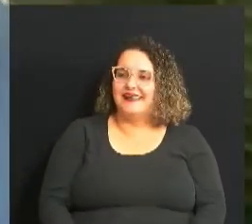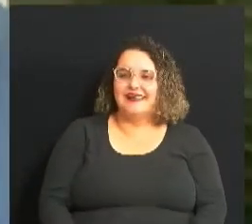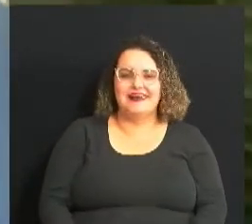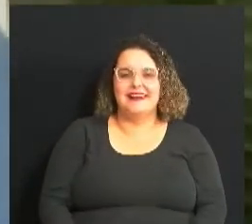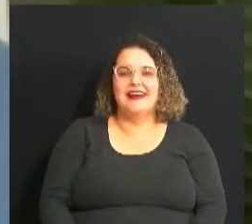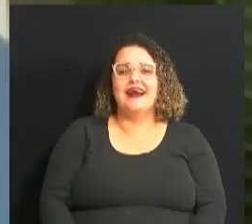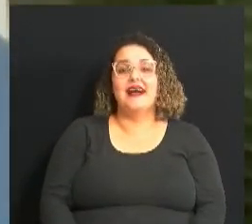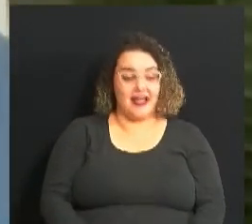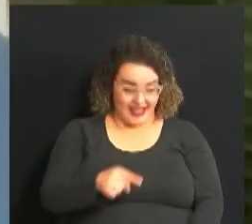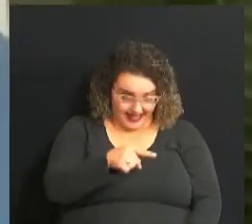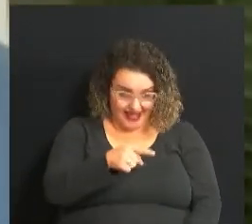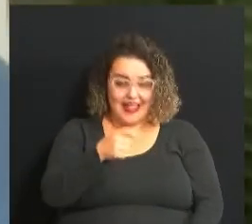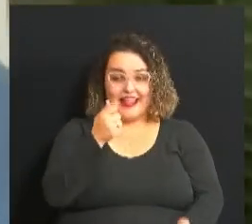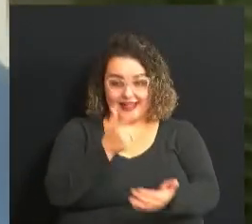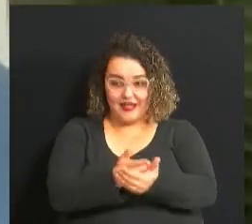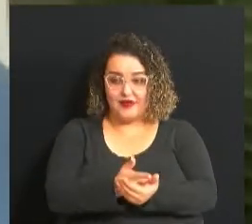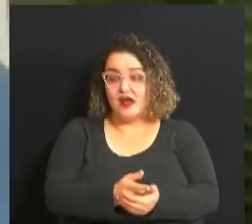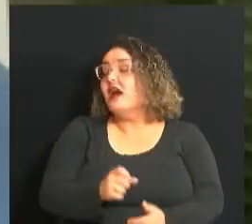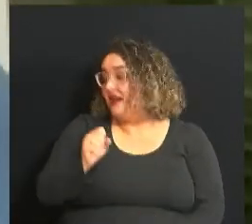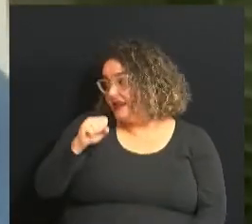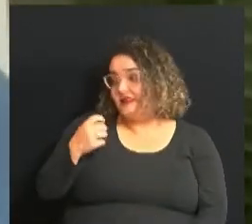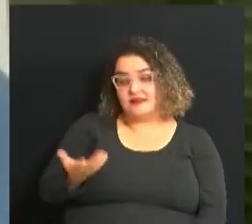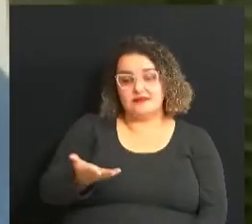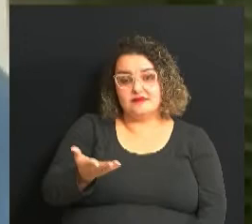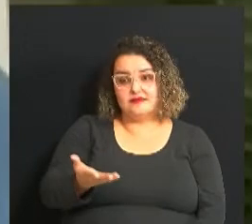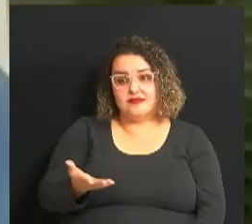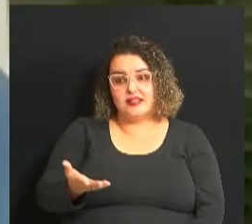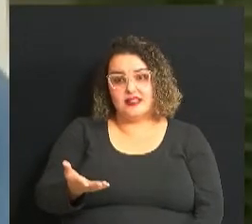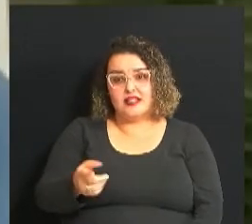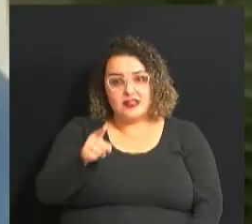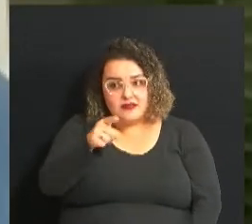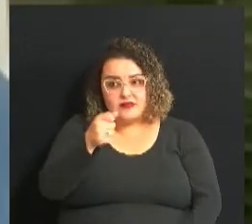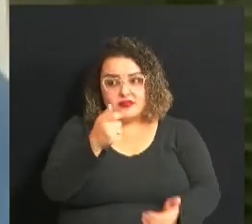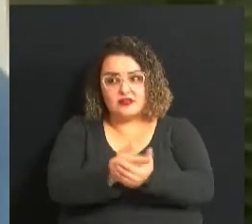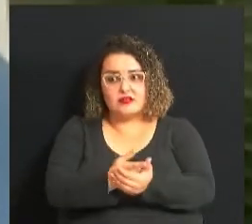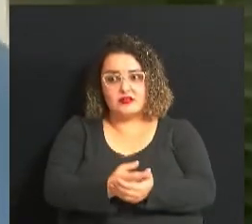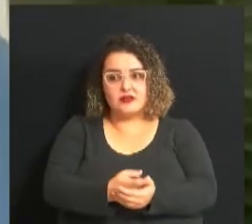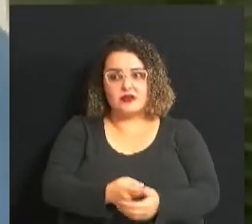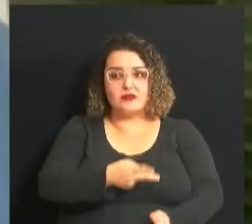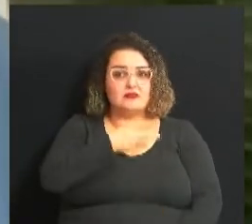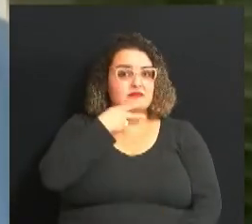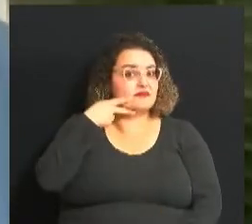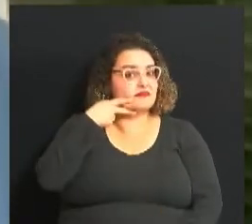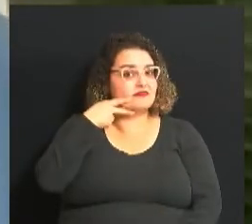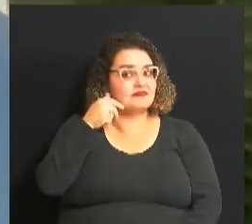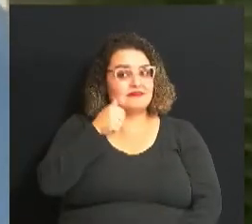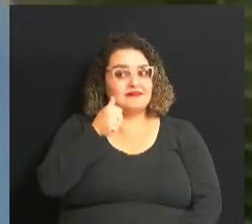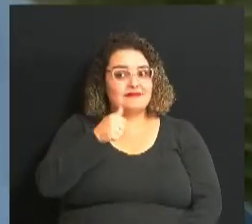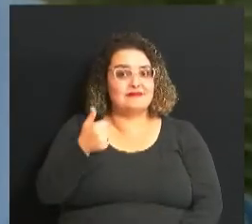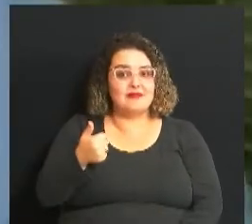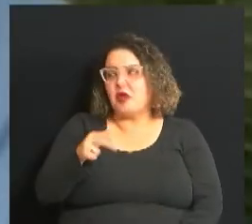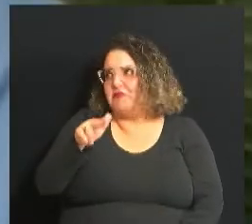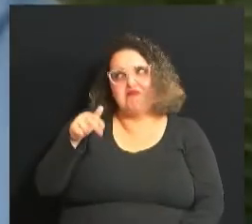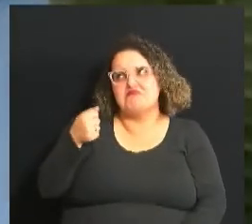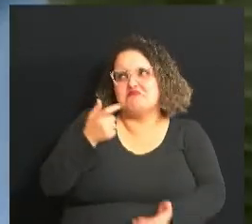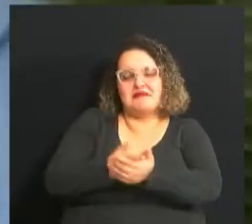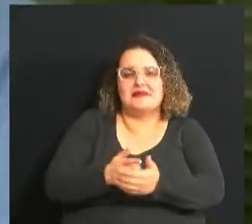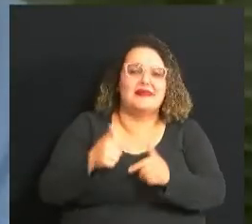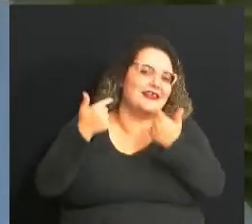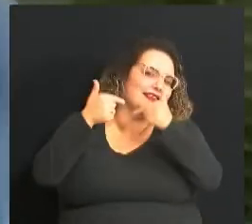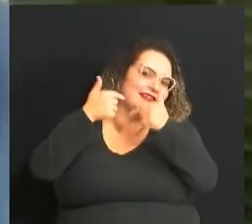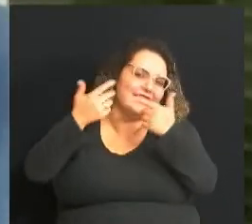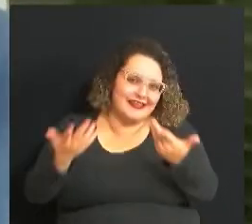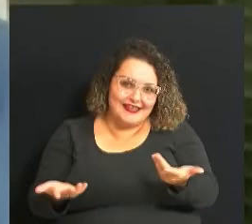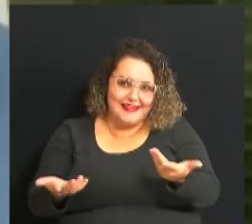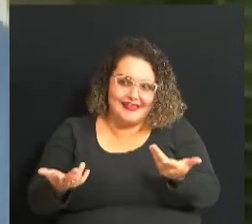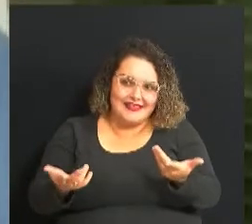cueca? Ele falou, sim. Eu falei assim, você compra calcinha para ela? Não, doutor, não comprei. Aí começamos a rir, né? Porque é uma situação totalmente